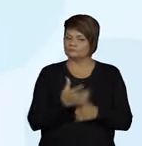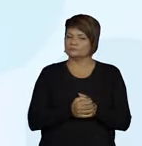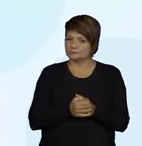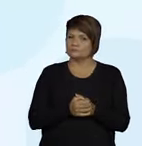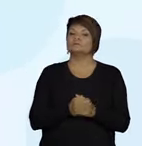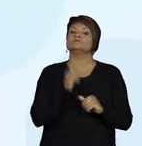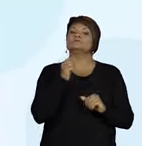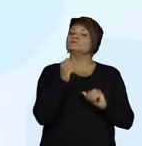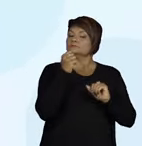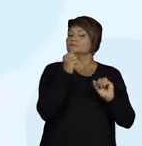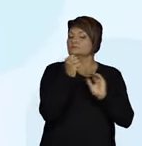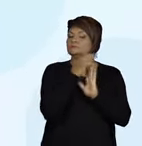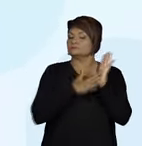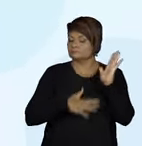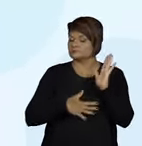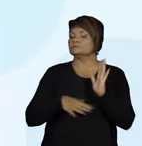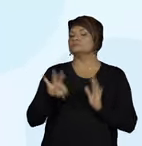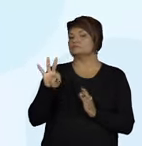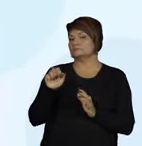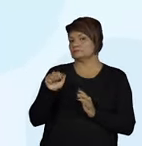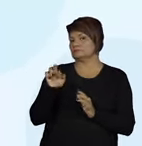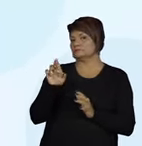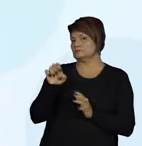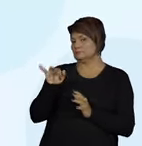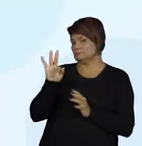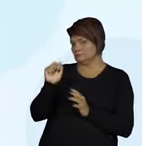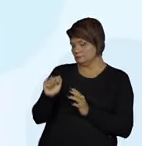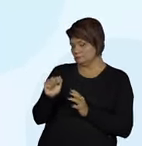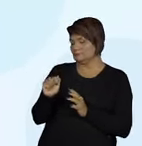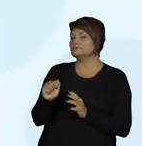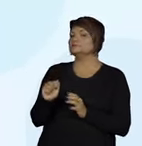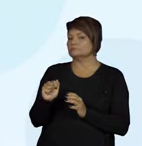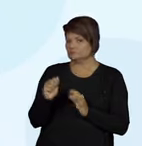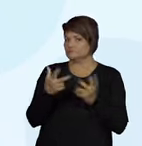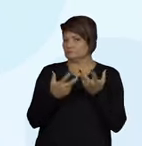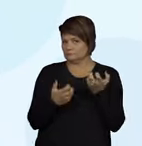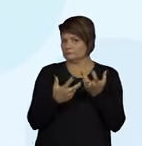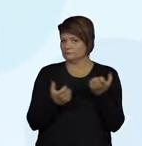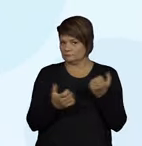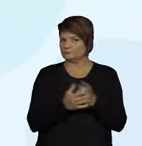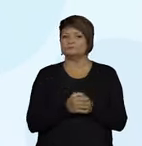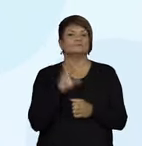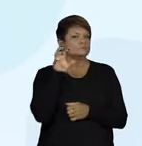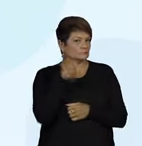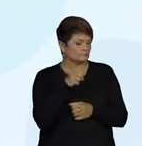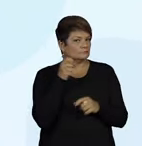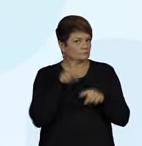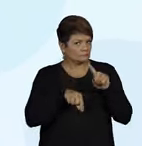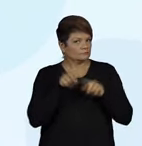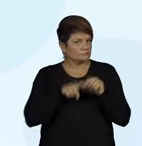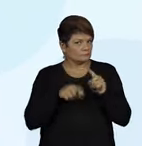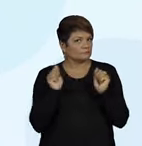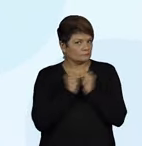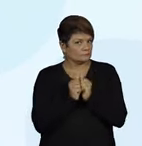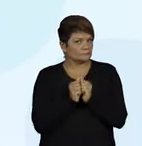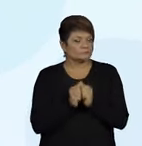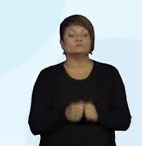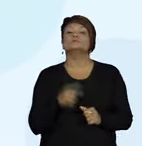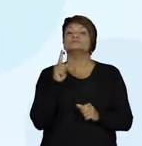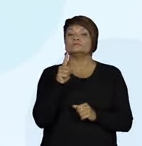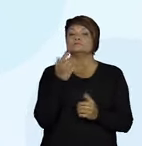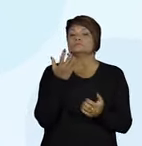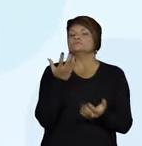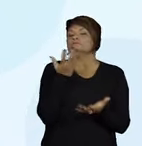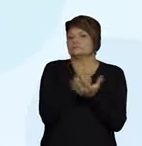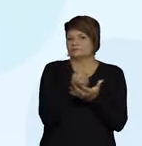as tarefas no aplicativo depois. Pegue o seu material aí para fazer atividade junto com a gente, tá? Essa aula fica